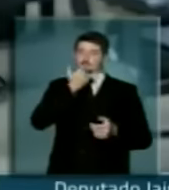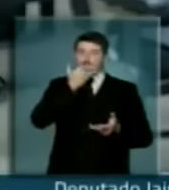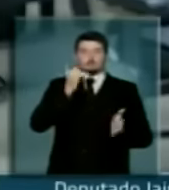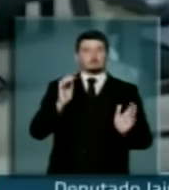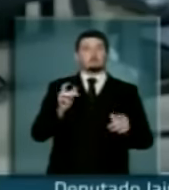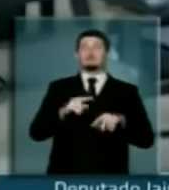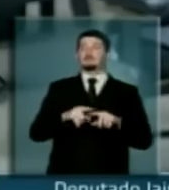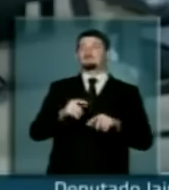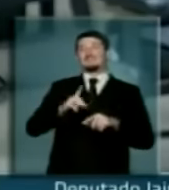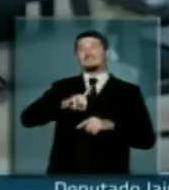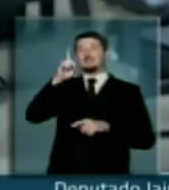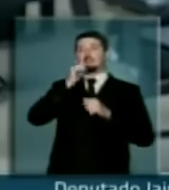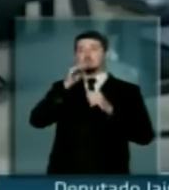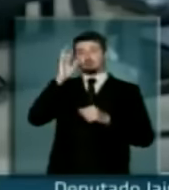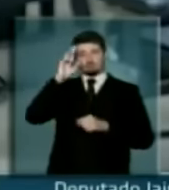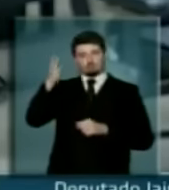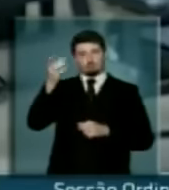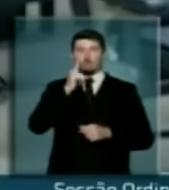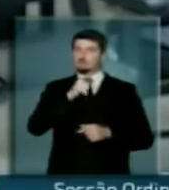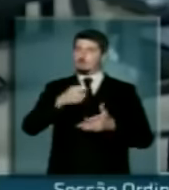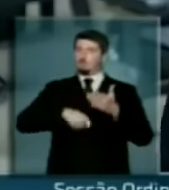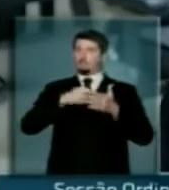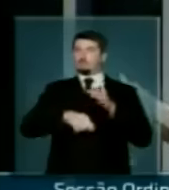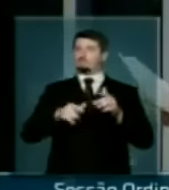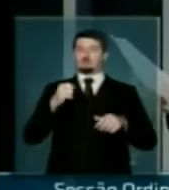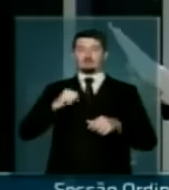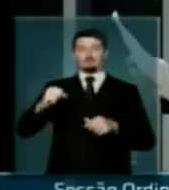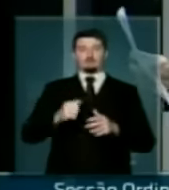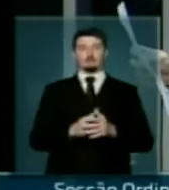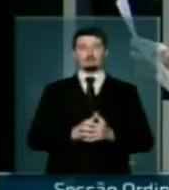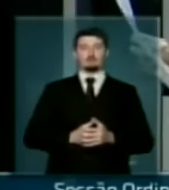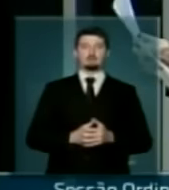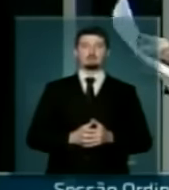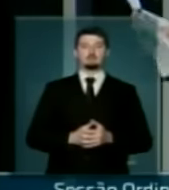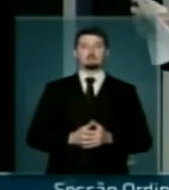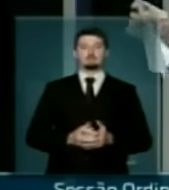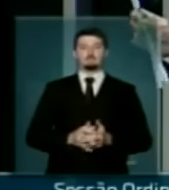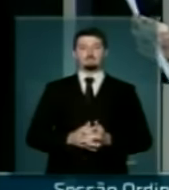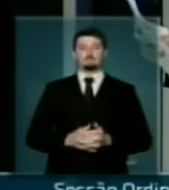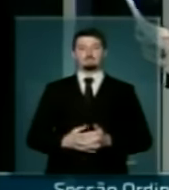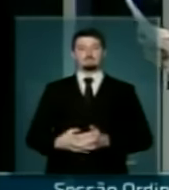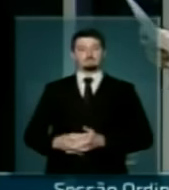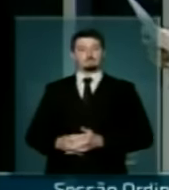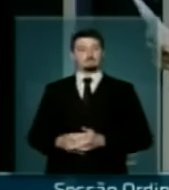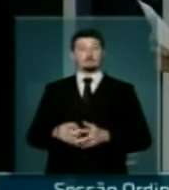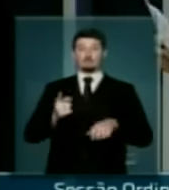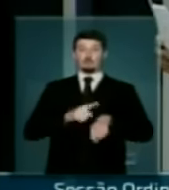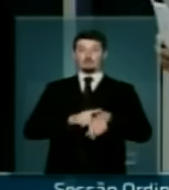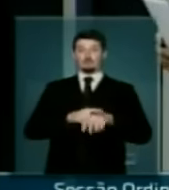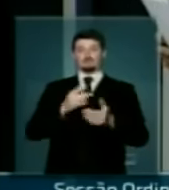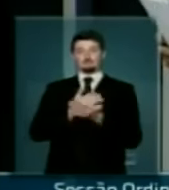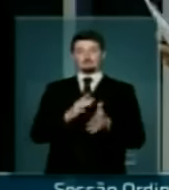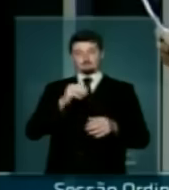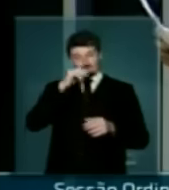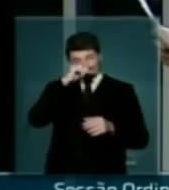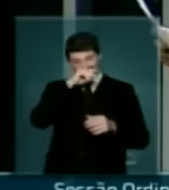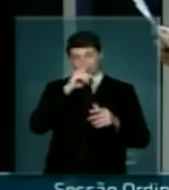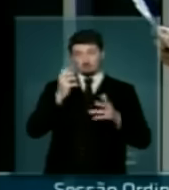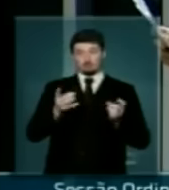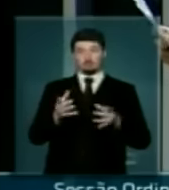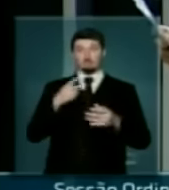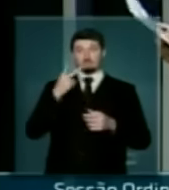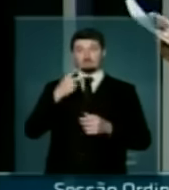Deus o proteja e consiga que faça seguir nessa cruzada. Deus abençoe, senhor, Vossa Excelência, e o horário terminando, eu quero aqui,